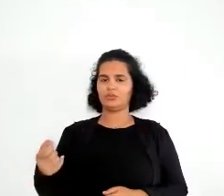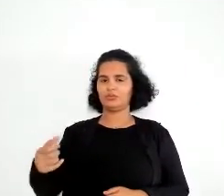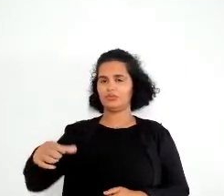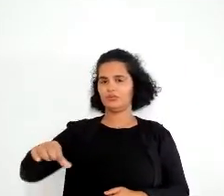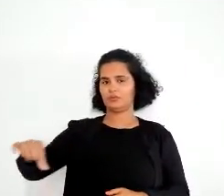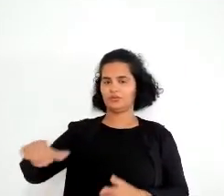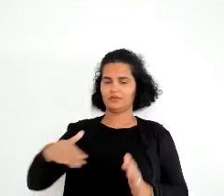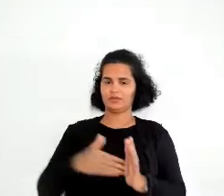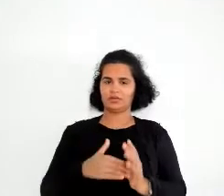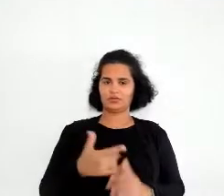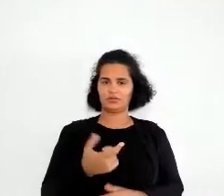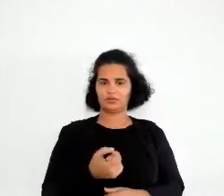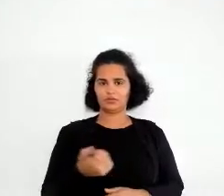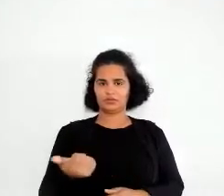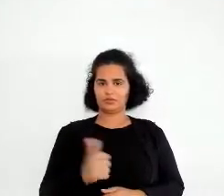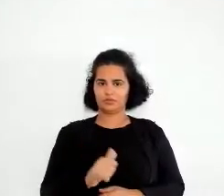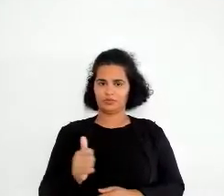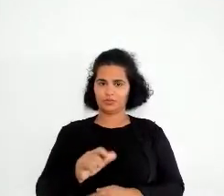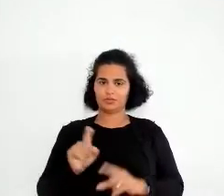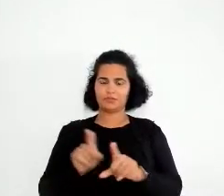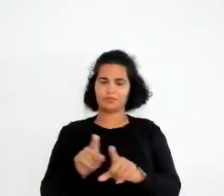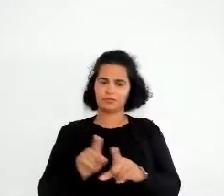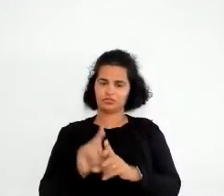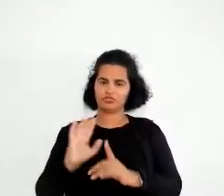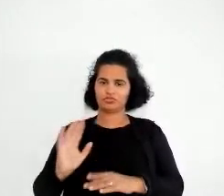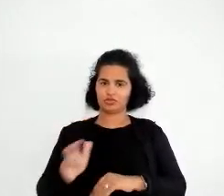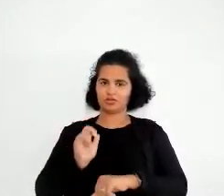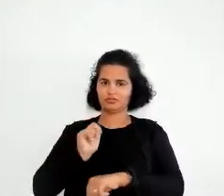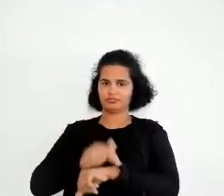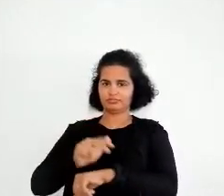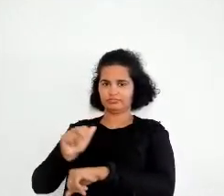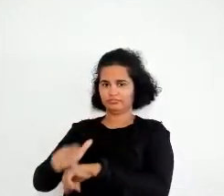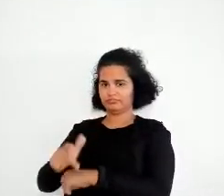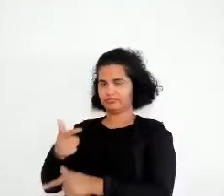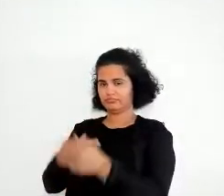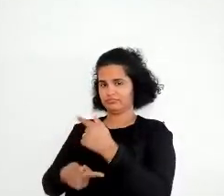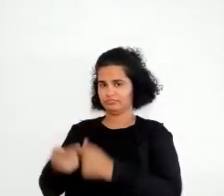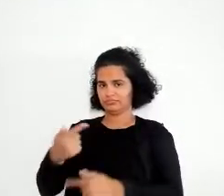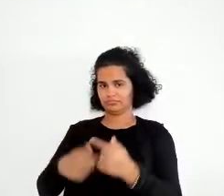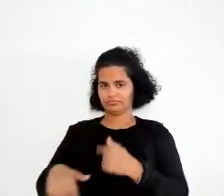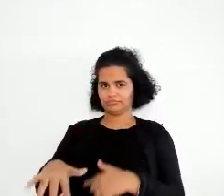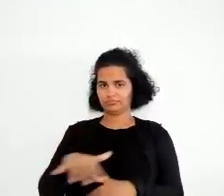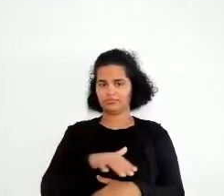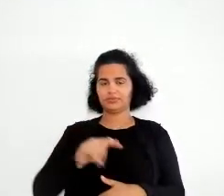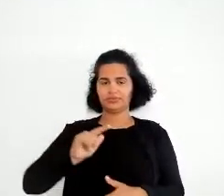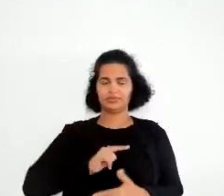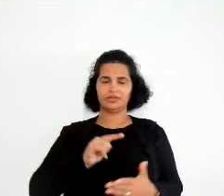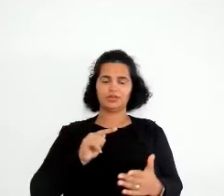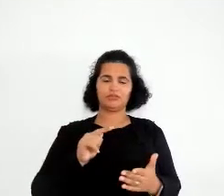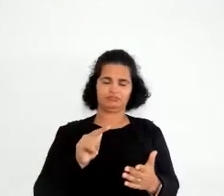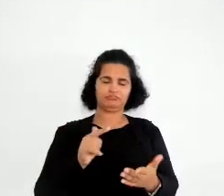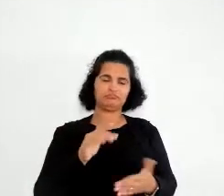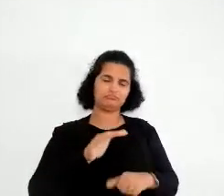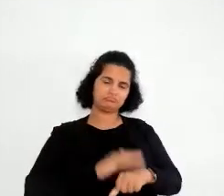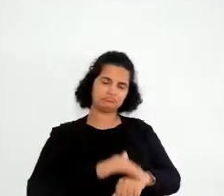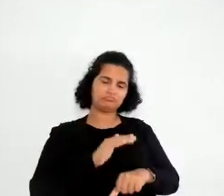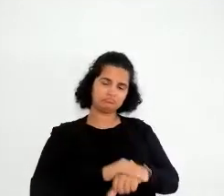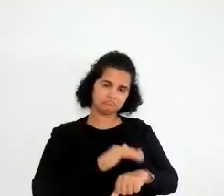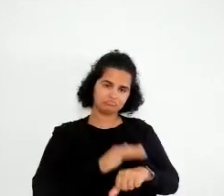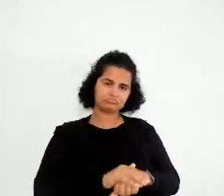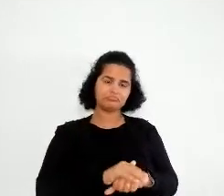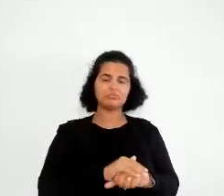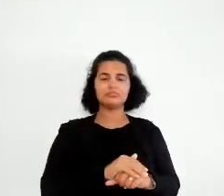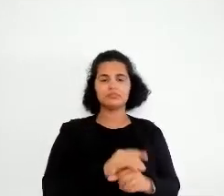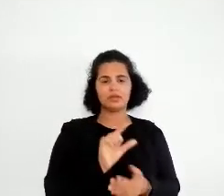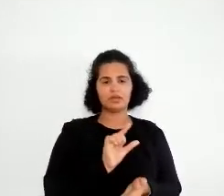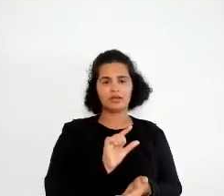2009-2011, além de ocupar outros cargos de gestão na instituição. Autor de vários artigos e livros jurídicos, o ministro já